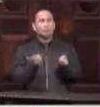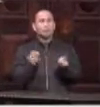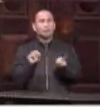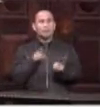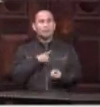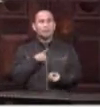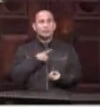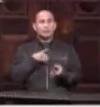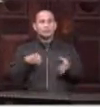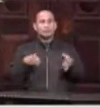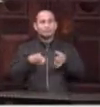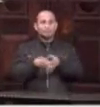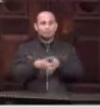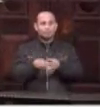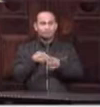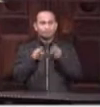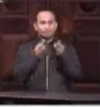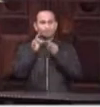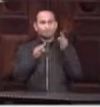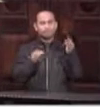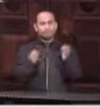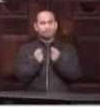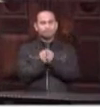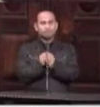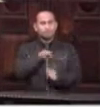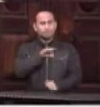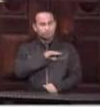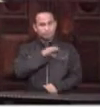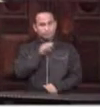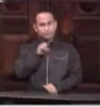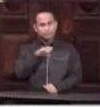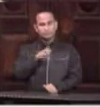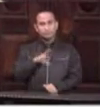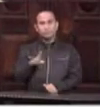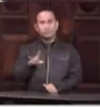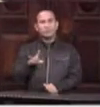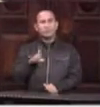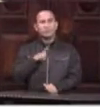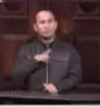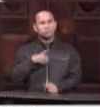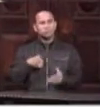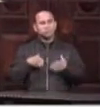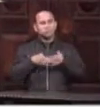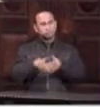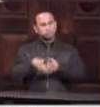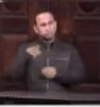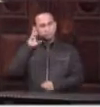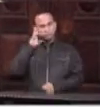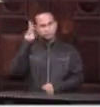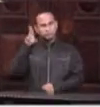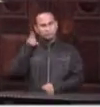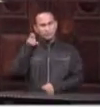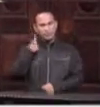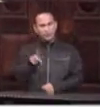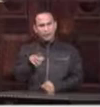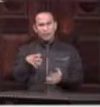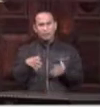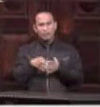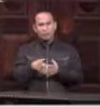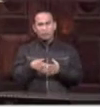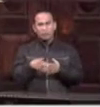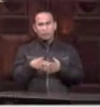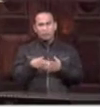na reserva técnica da Polícia Civil. Na visão dessas lideranças que me procuraram, essas peças